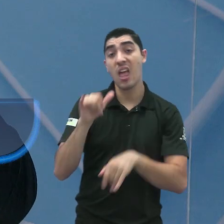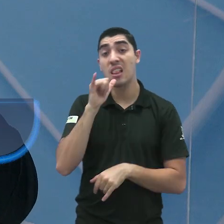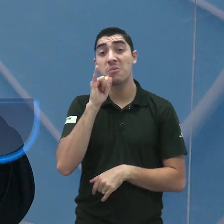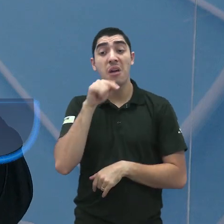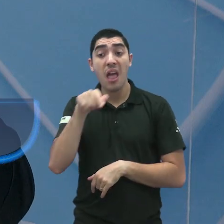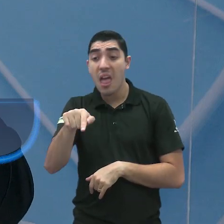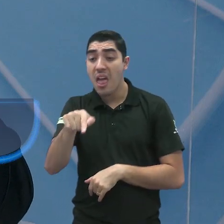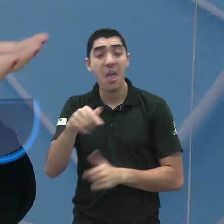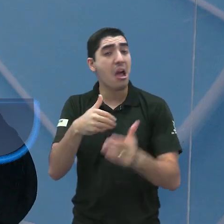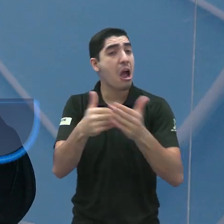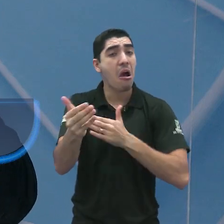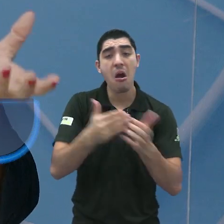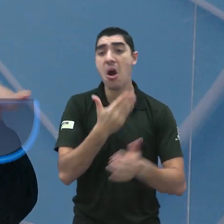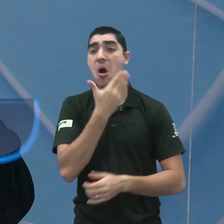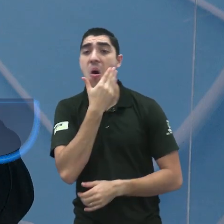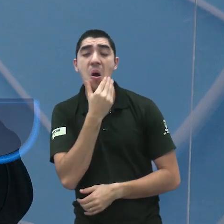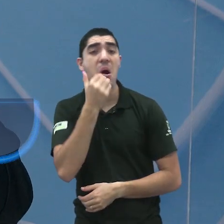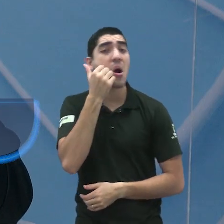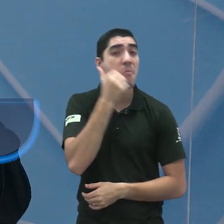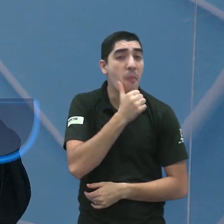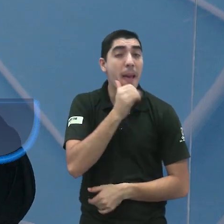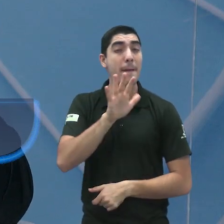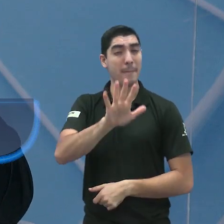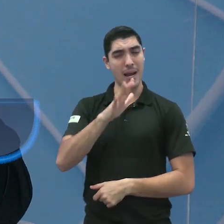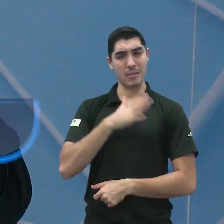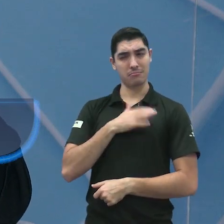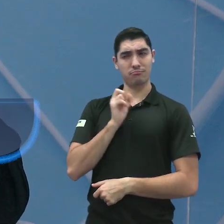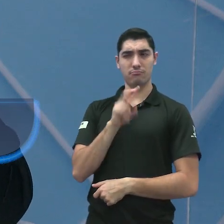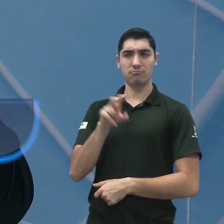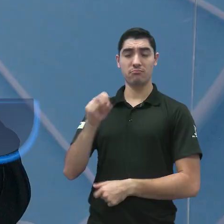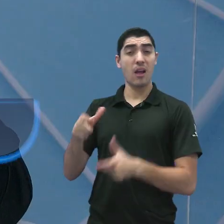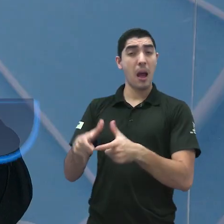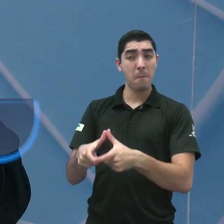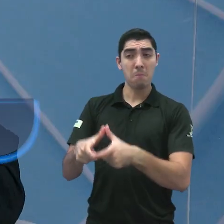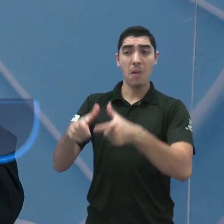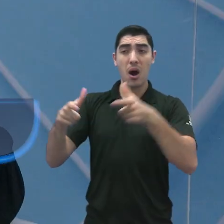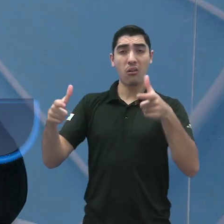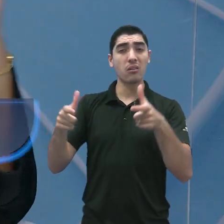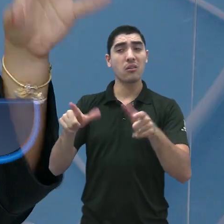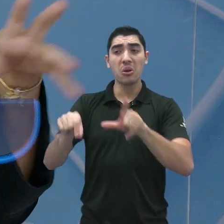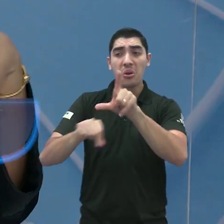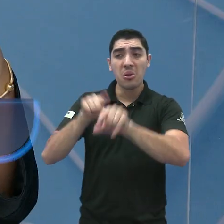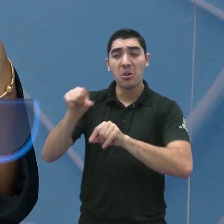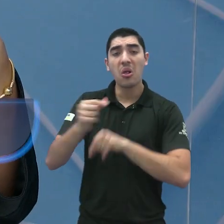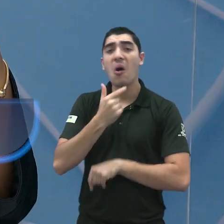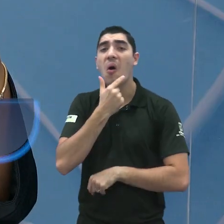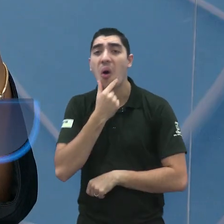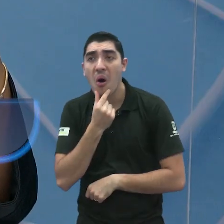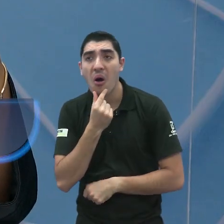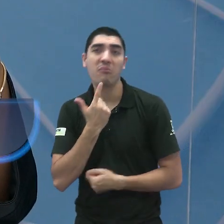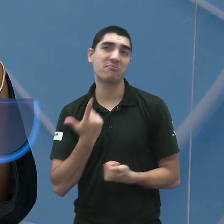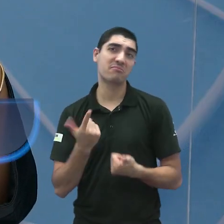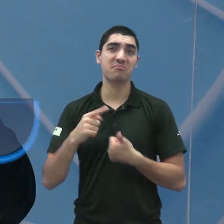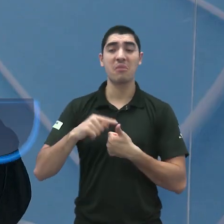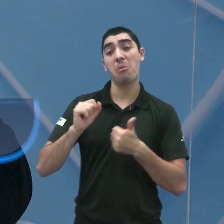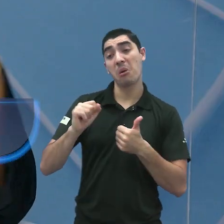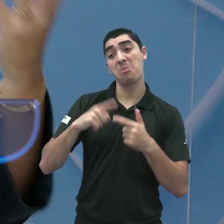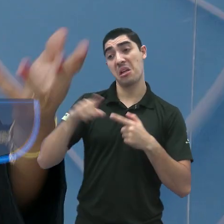o cargo pode ser para ambos os gêneros, mas eu tenho a impressão que recrutadores vão preferir homens, seja por questão